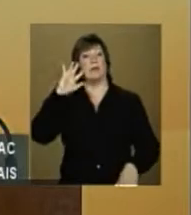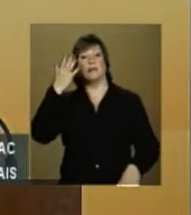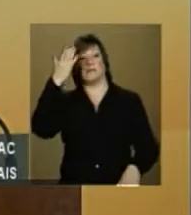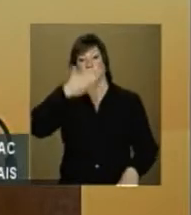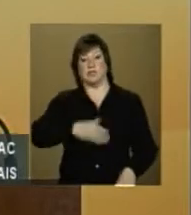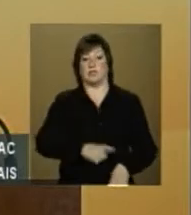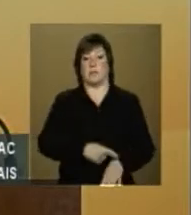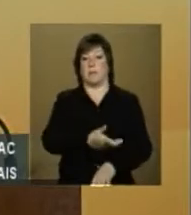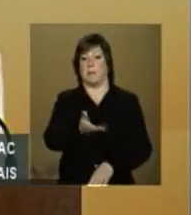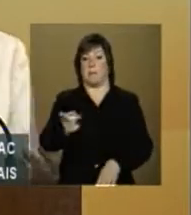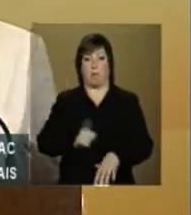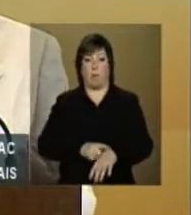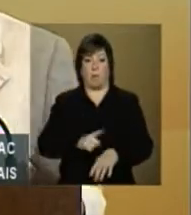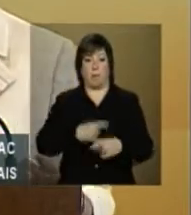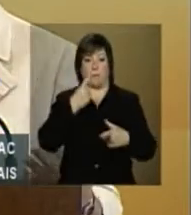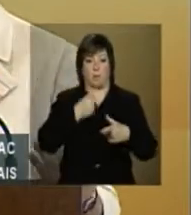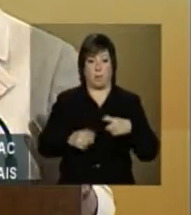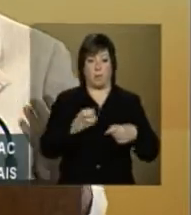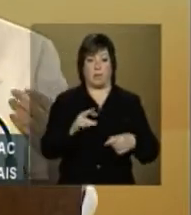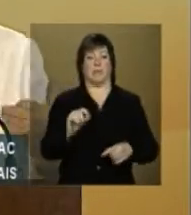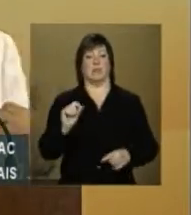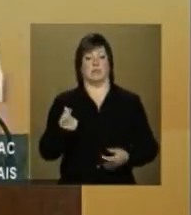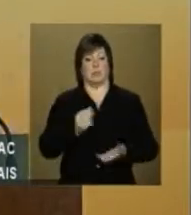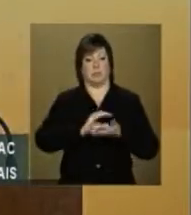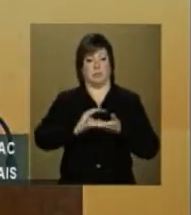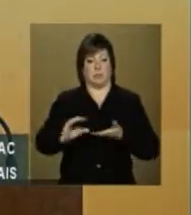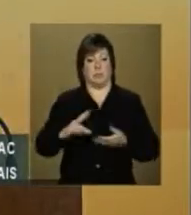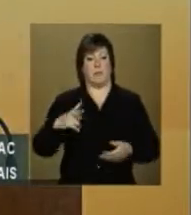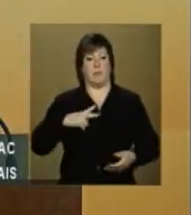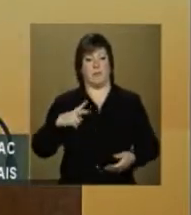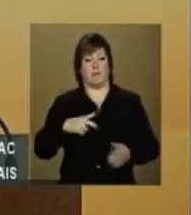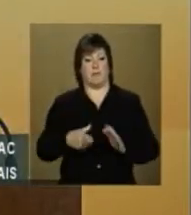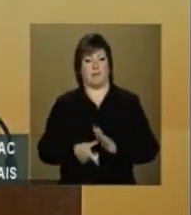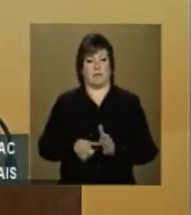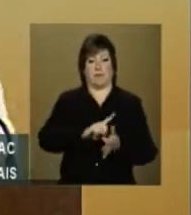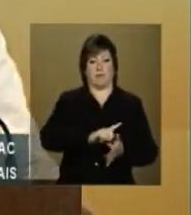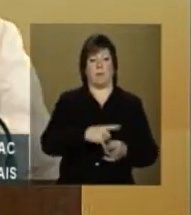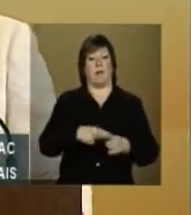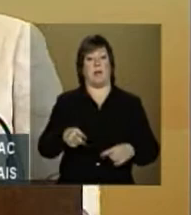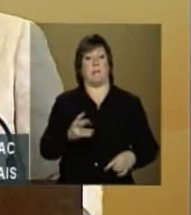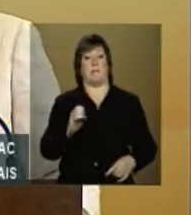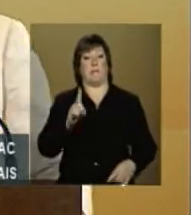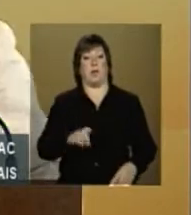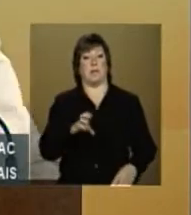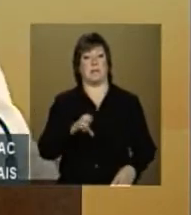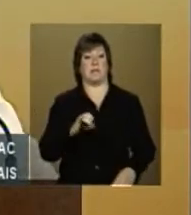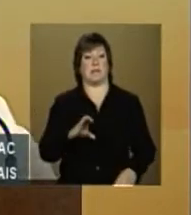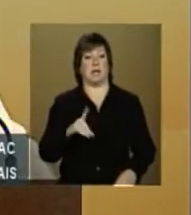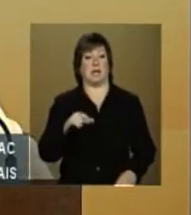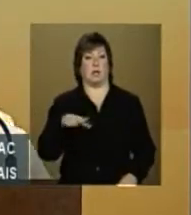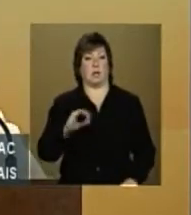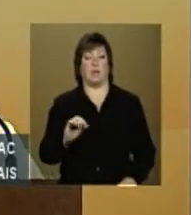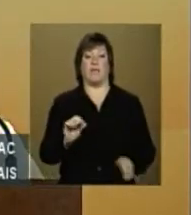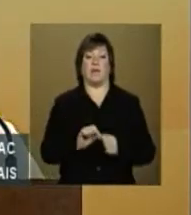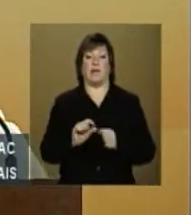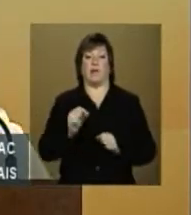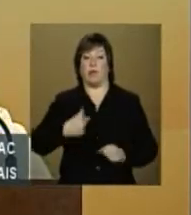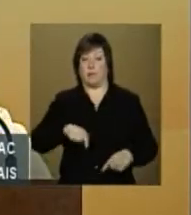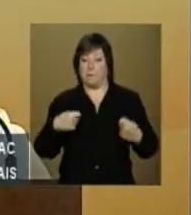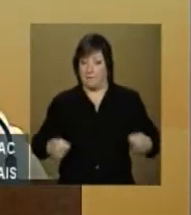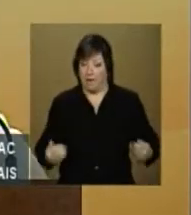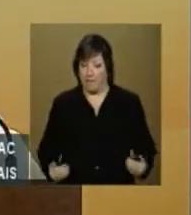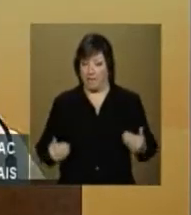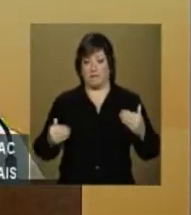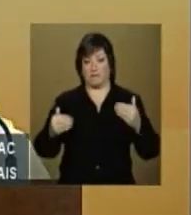críticos, o investimento privado recua, porque ele é procíclico, faz com que nós tenhamos de avançar